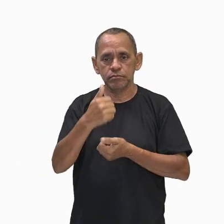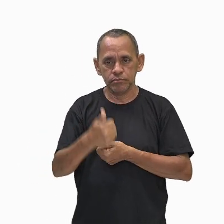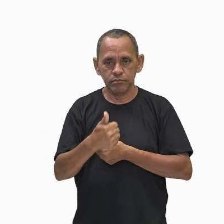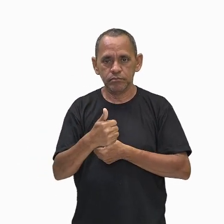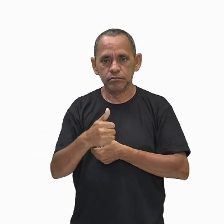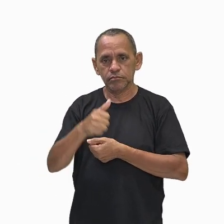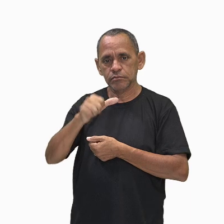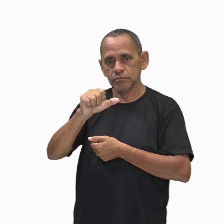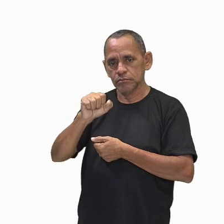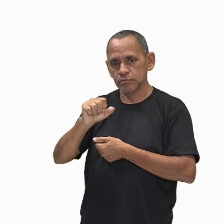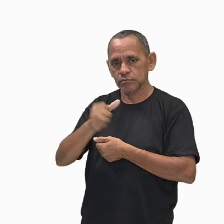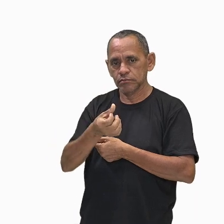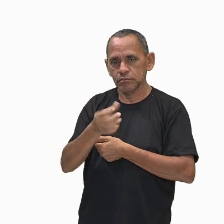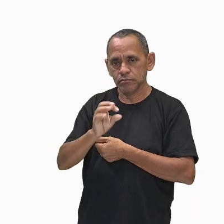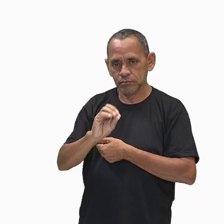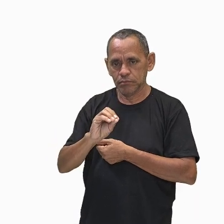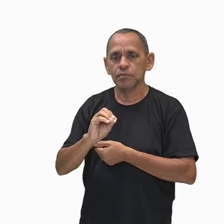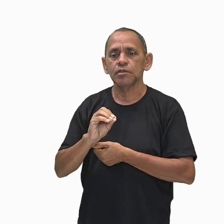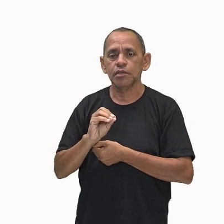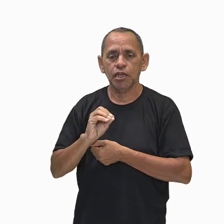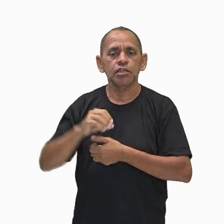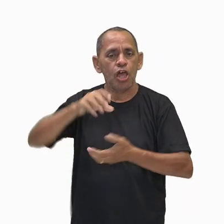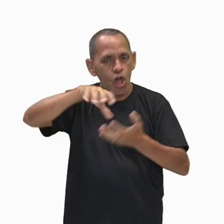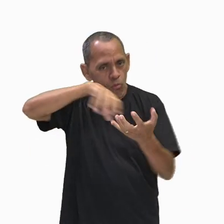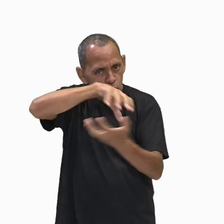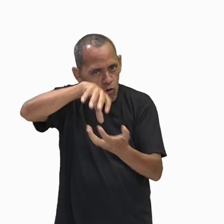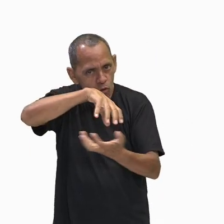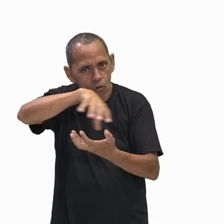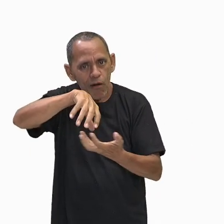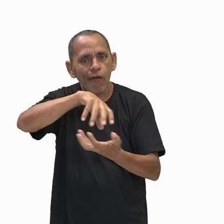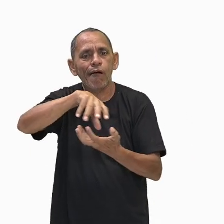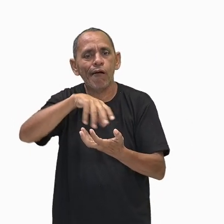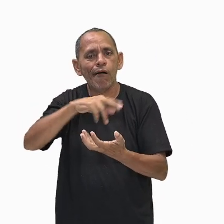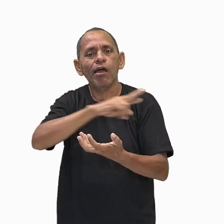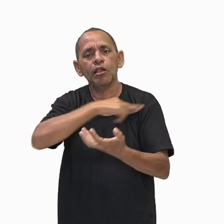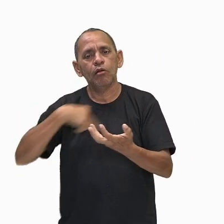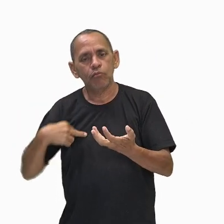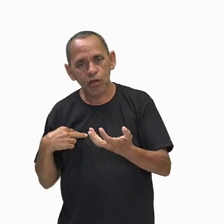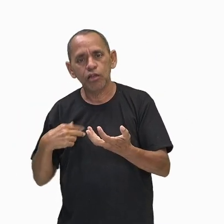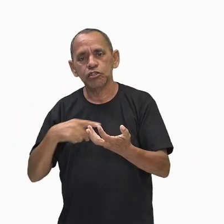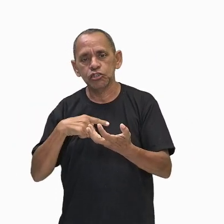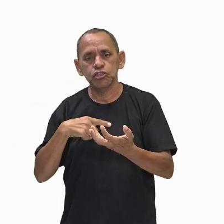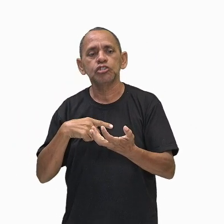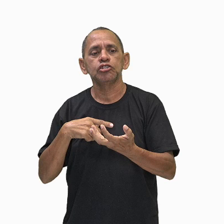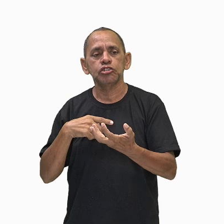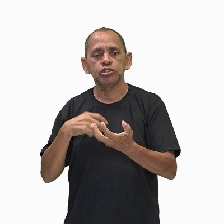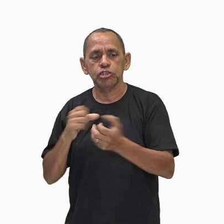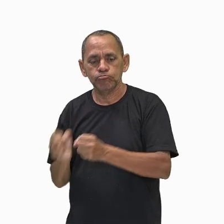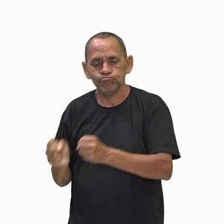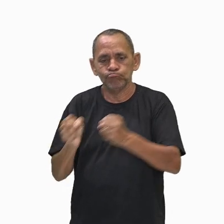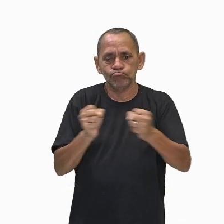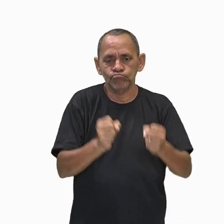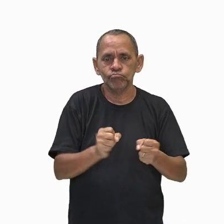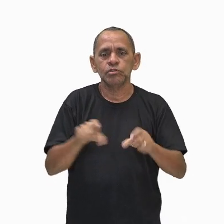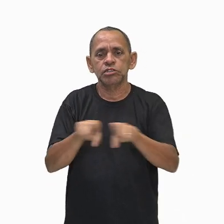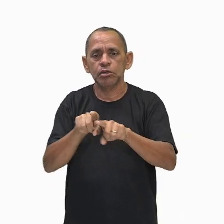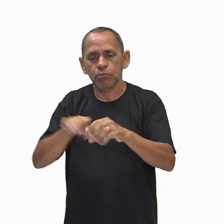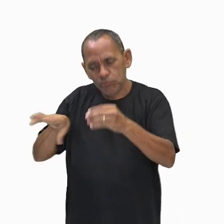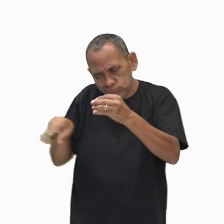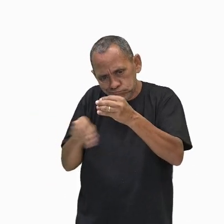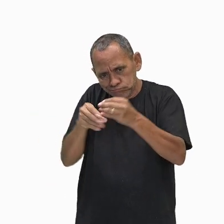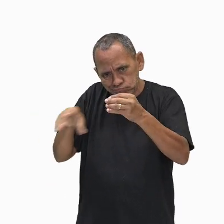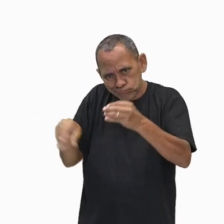o movimento republicano, então, ele tomou força e adesão, tá? Então, no Rio de Janeiro, foi lançado aí